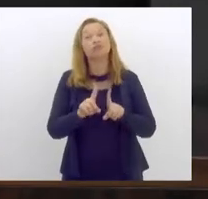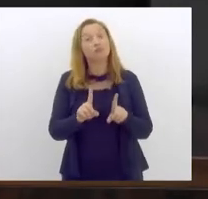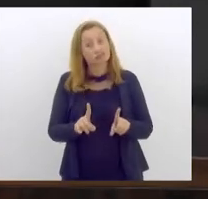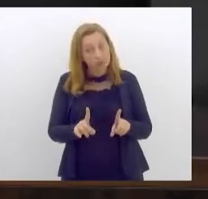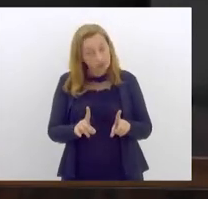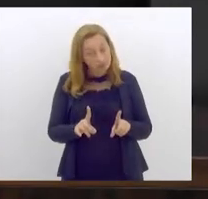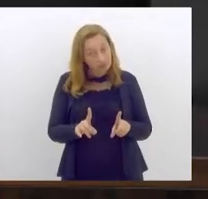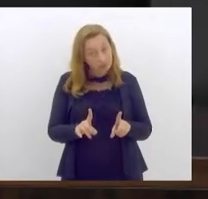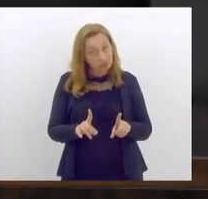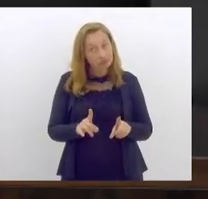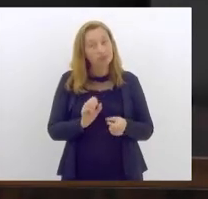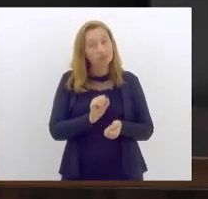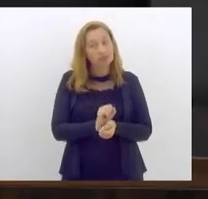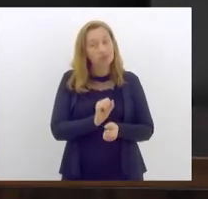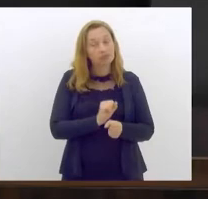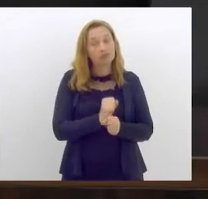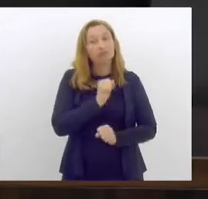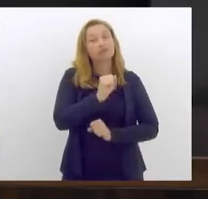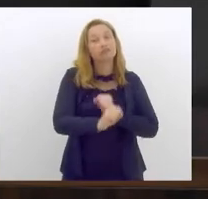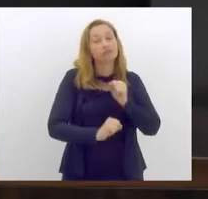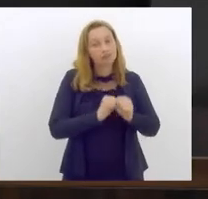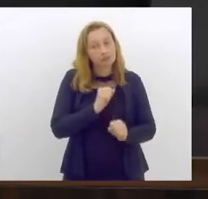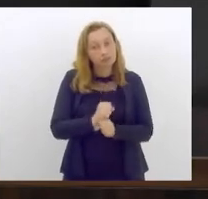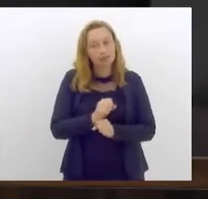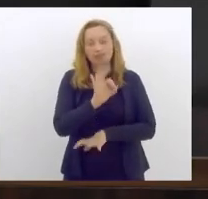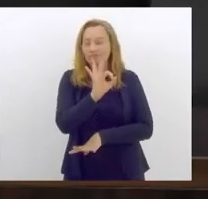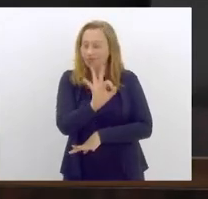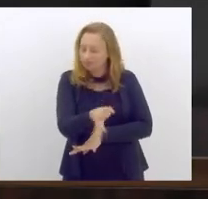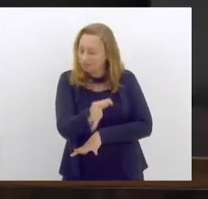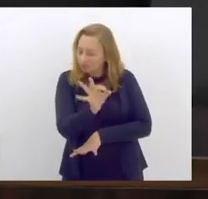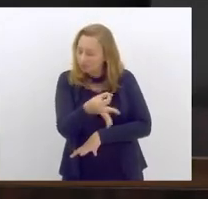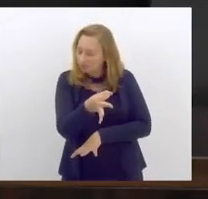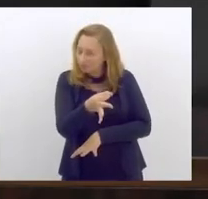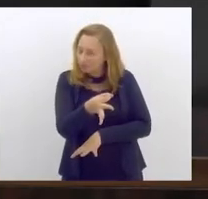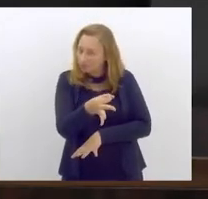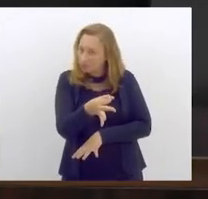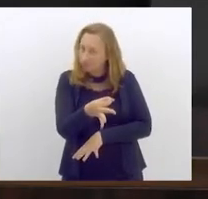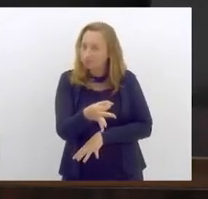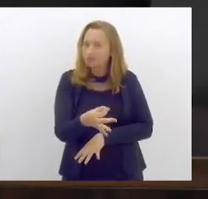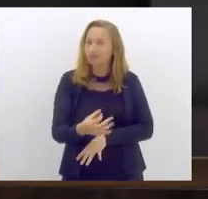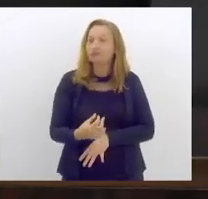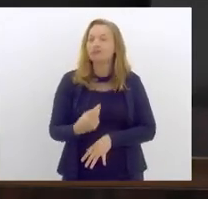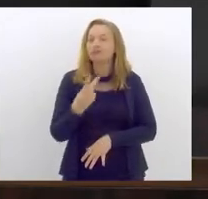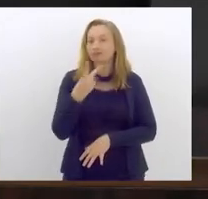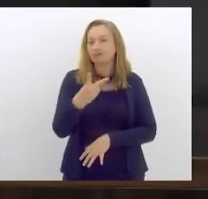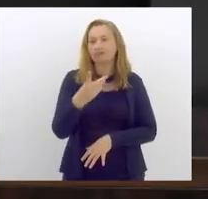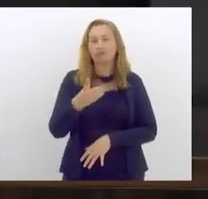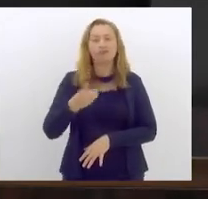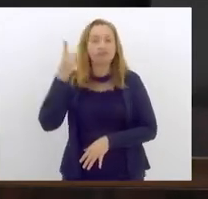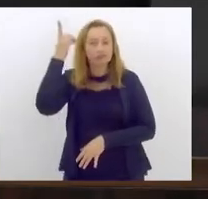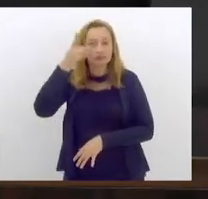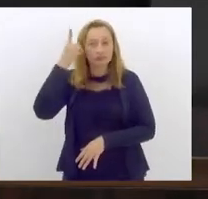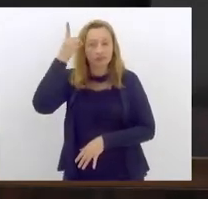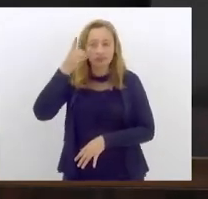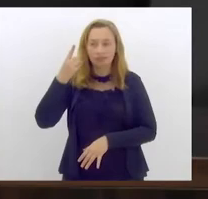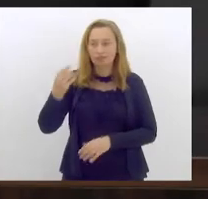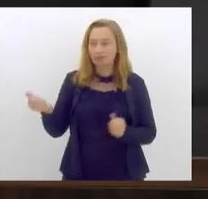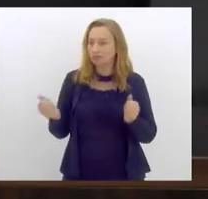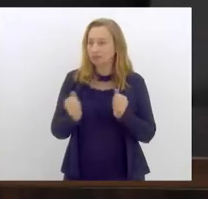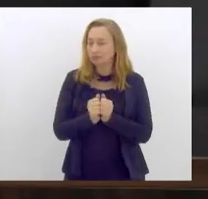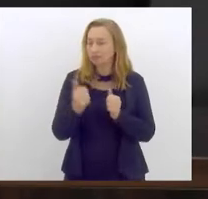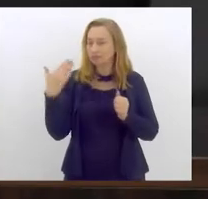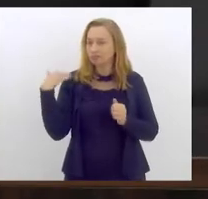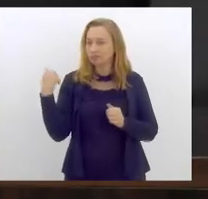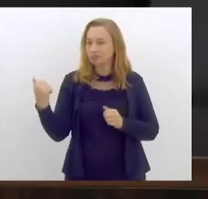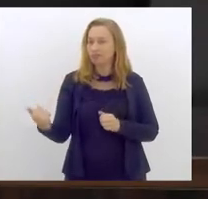a gente espera que para o ano que vem com certeza essas duas deputadas que estão aqui do nosso lado que